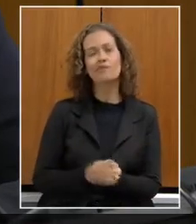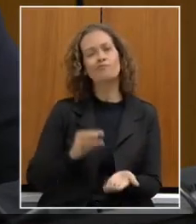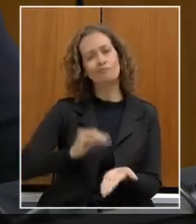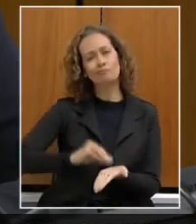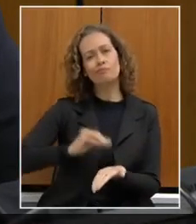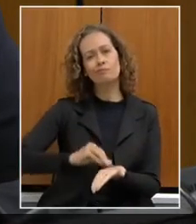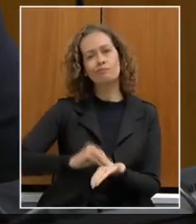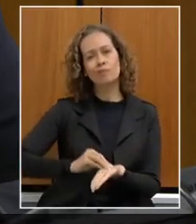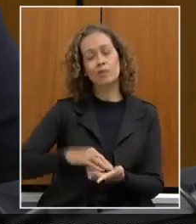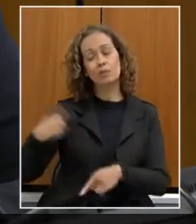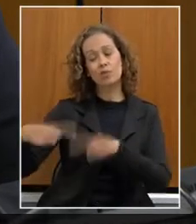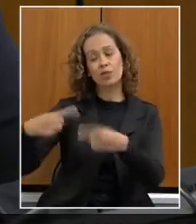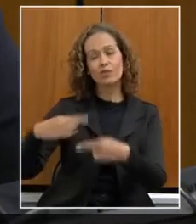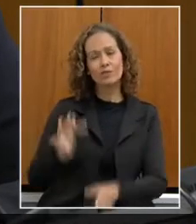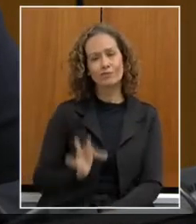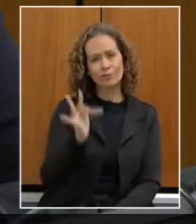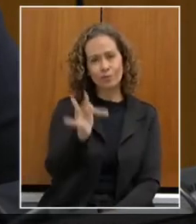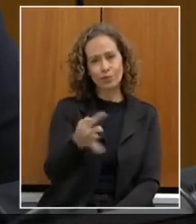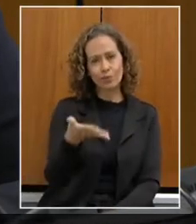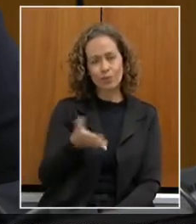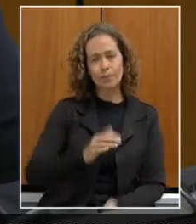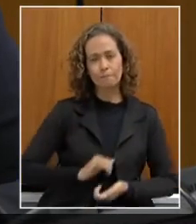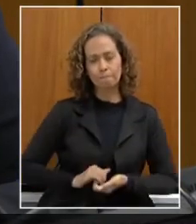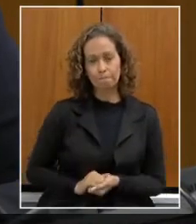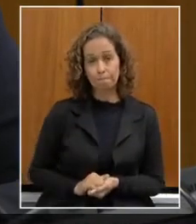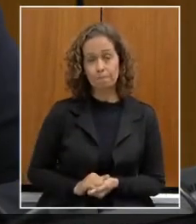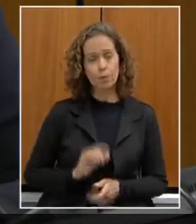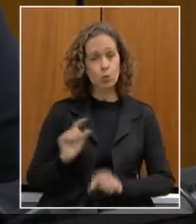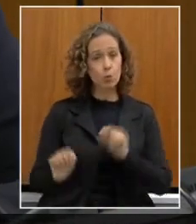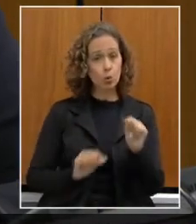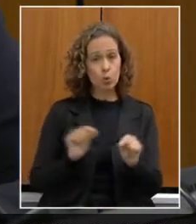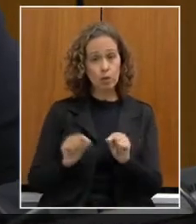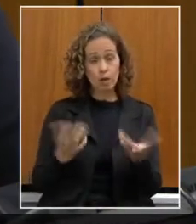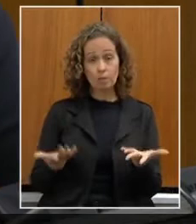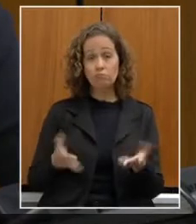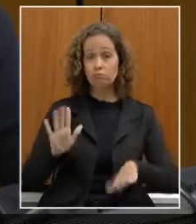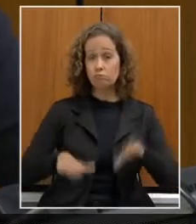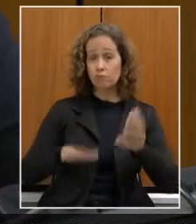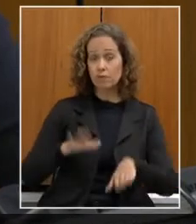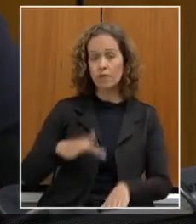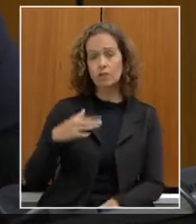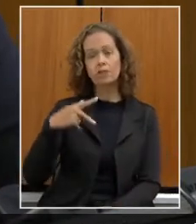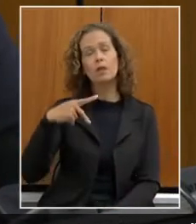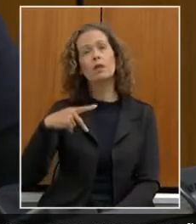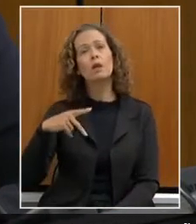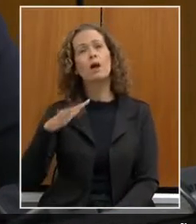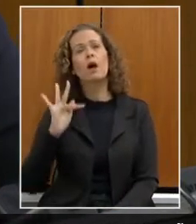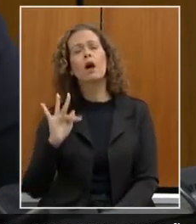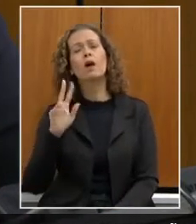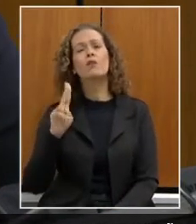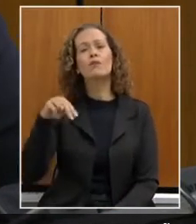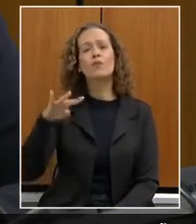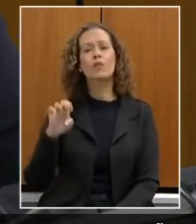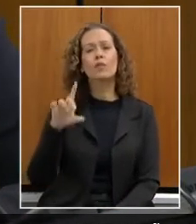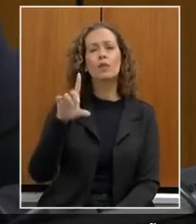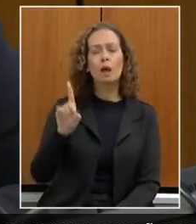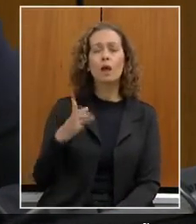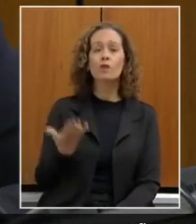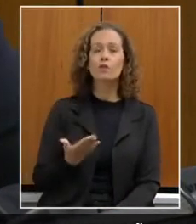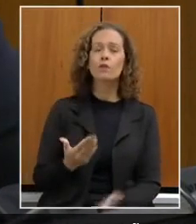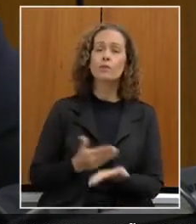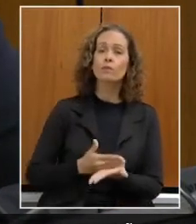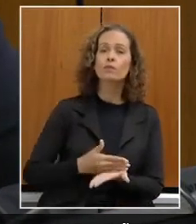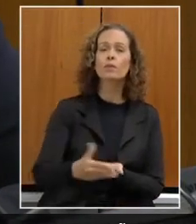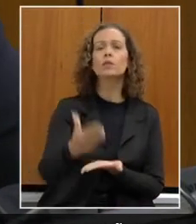aí para próximas gerações que provavelmente a FUNED passará a ser o laboratório